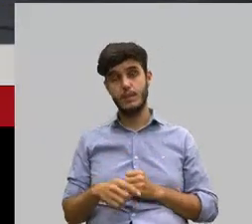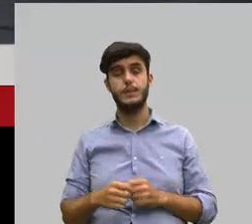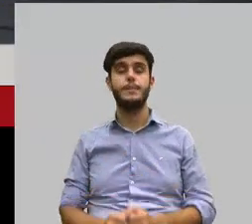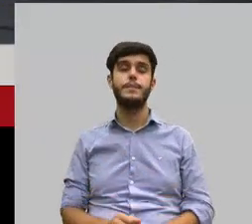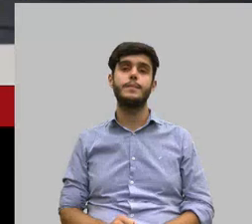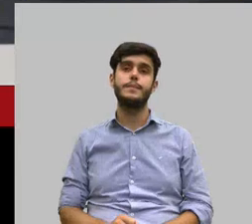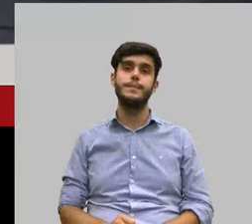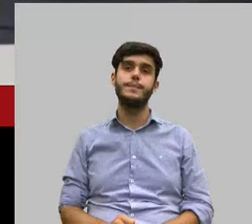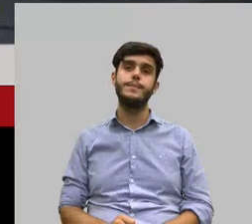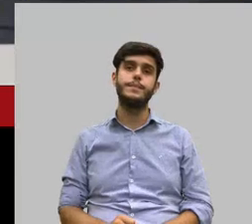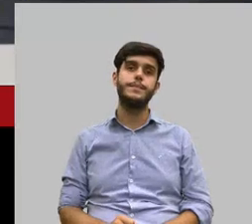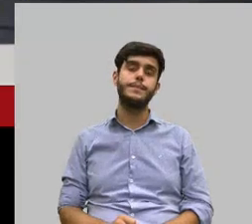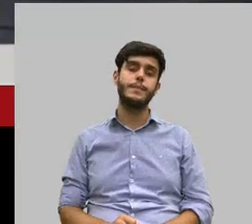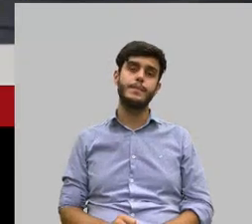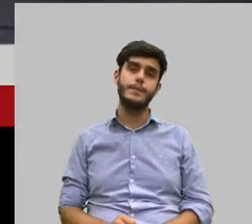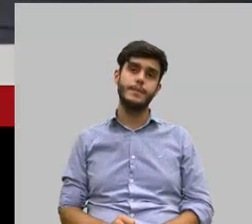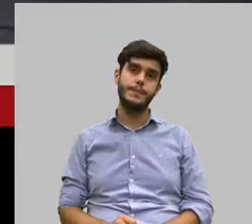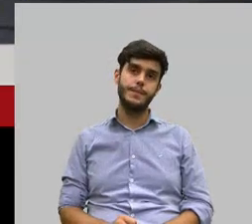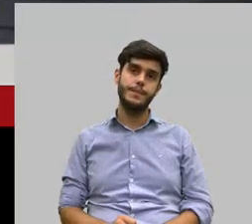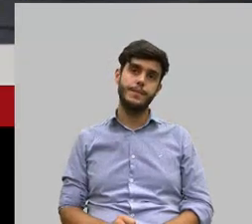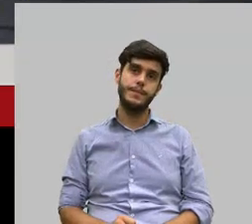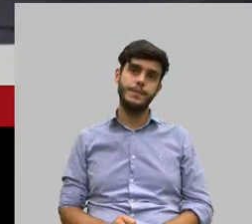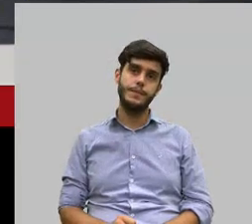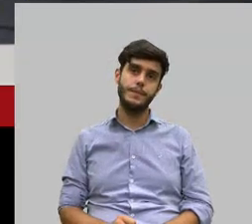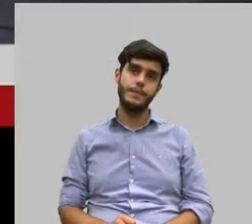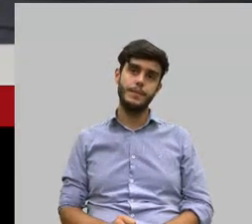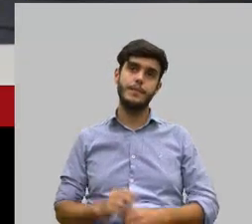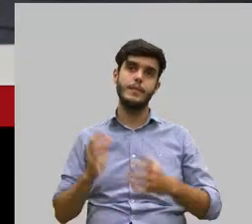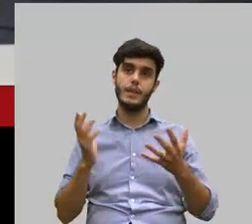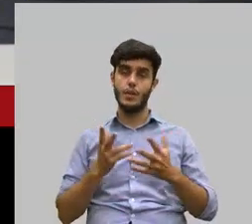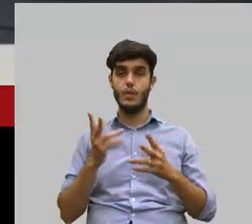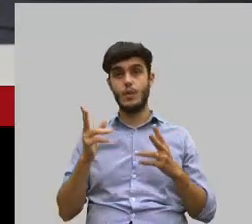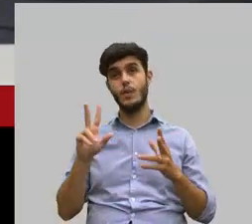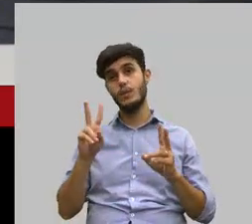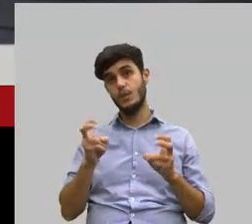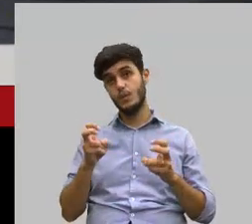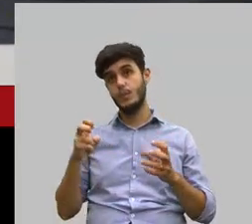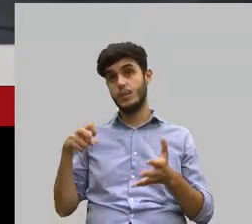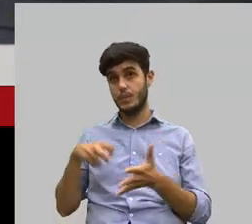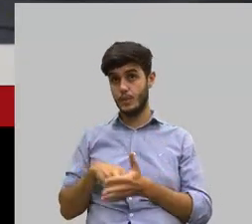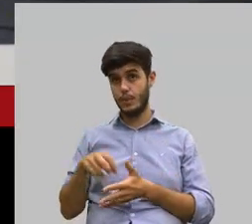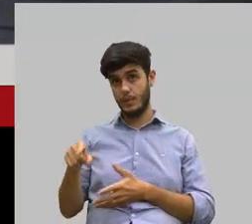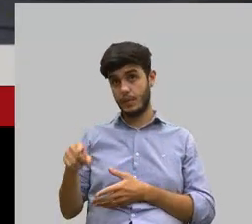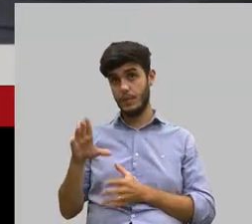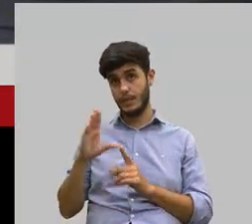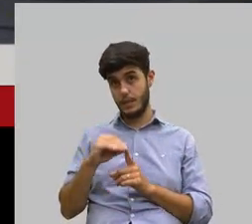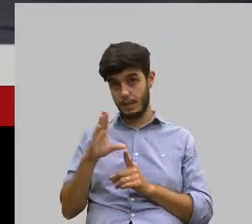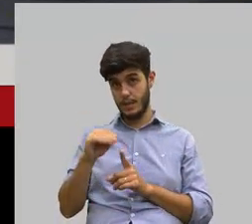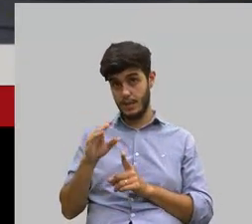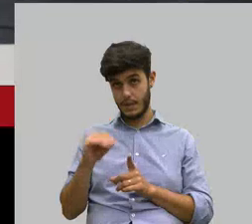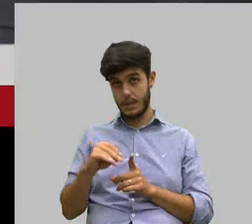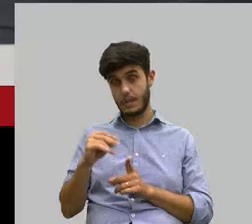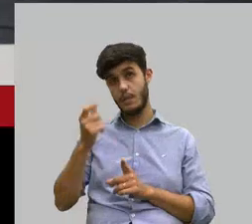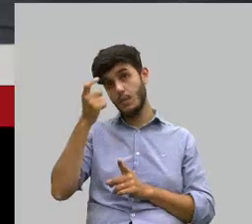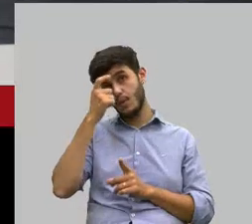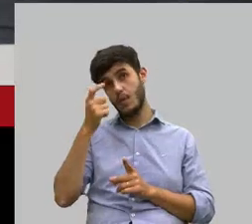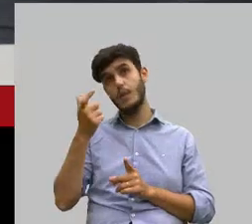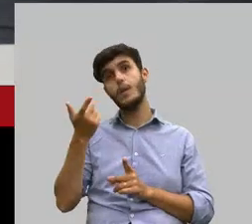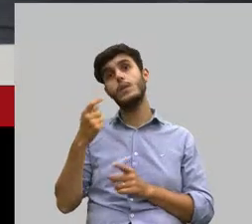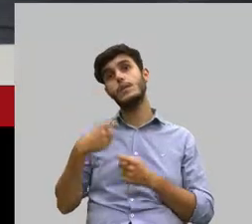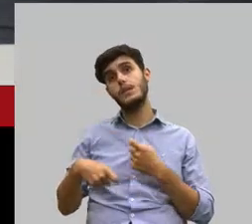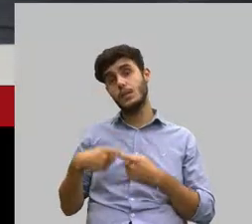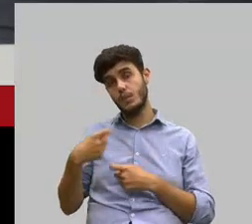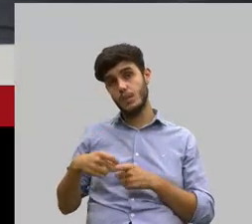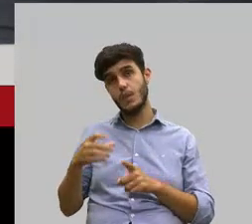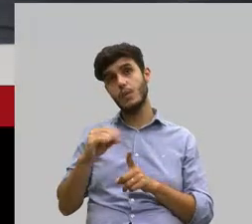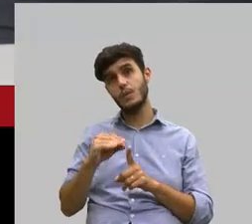eh bem no que diz respeito à punição eh de casos de assédio moral e assédio sexual